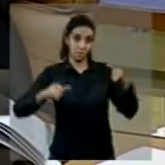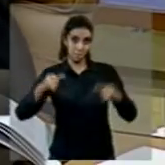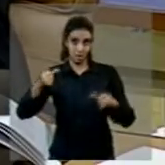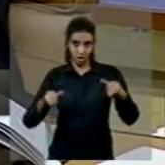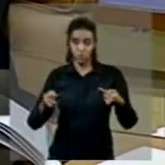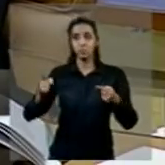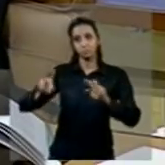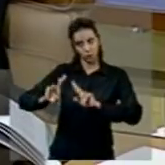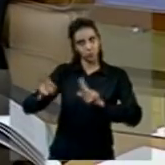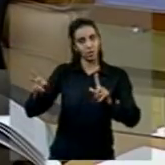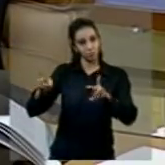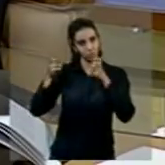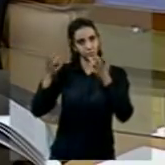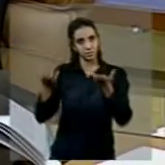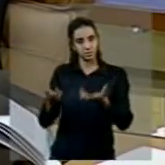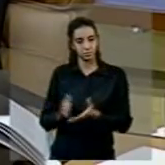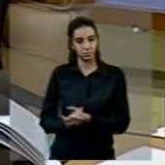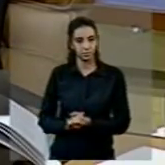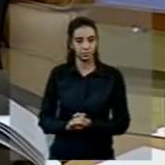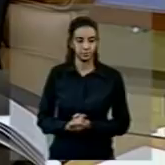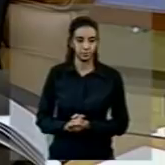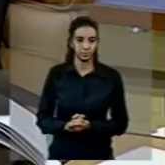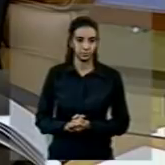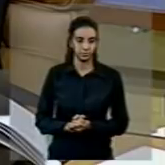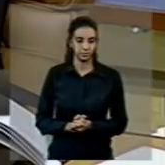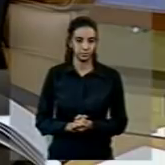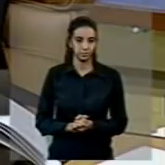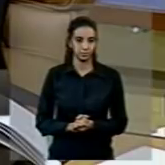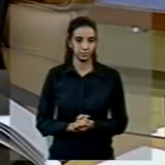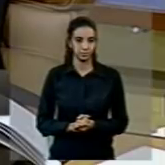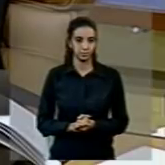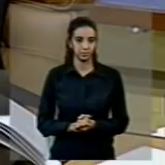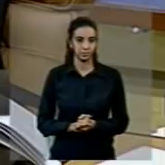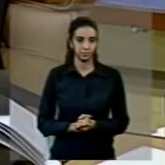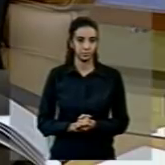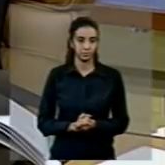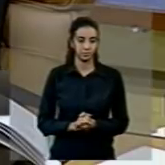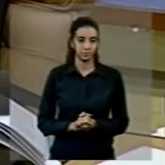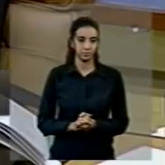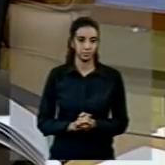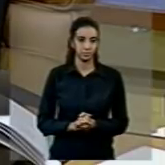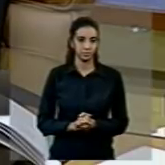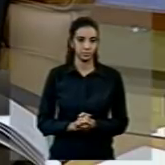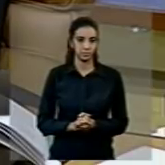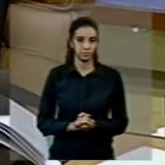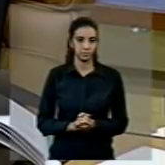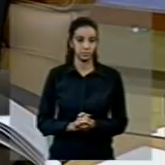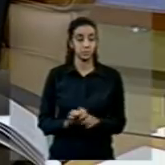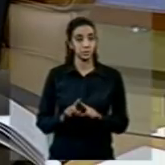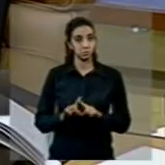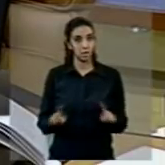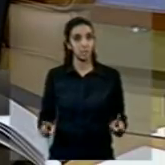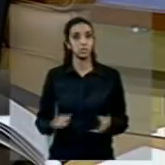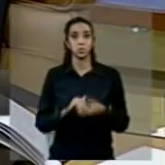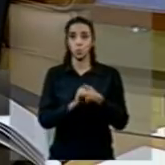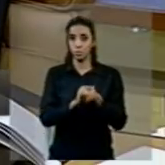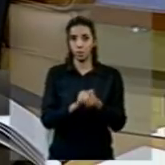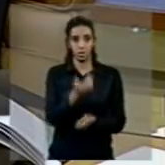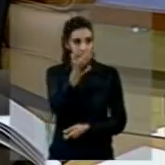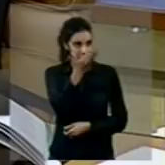nos debates, evidente. Eu gostaria, não poderia deixar, no entanto, de, em primeiro lugar, cumprimentar os senhores